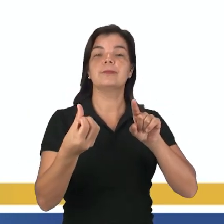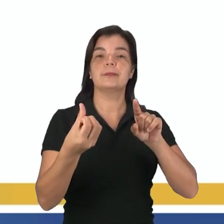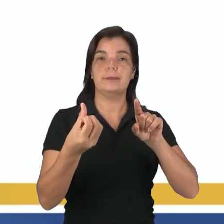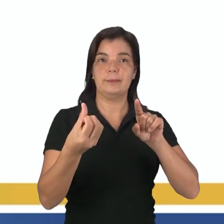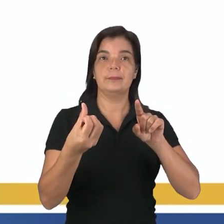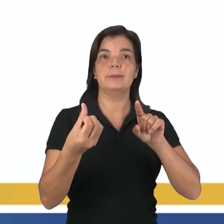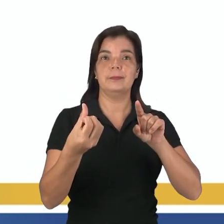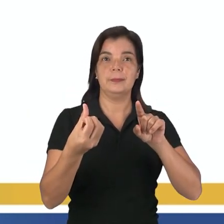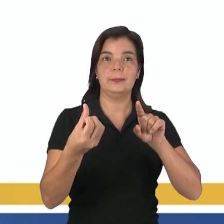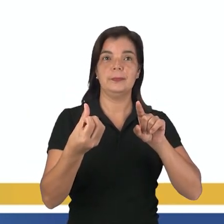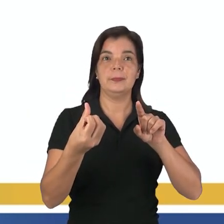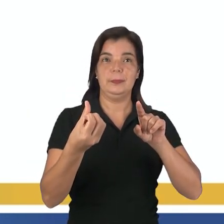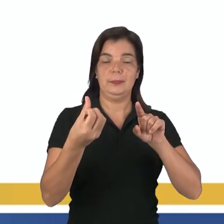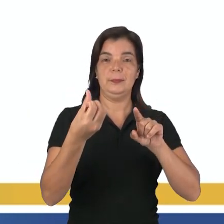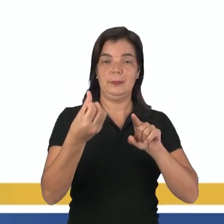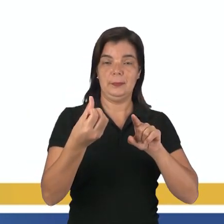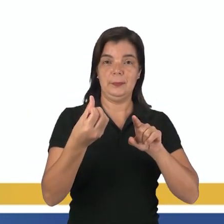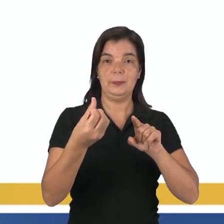coordenadas